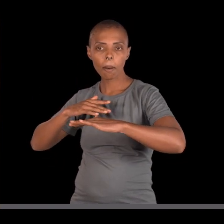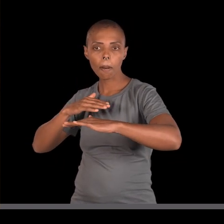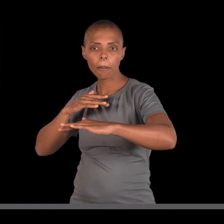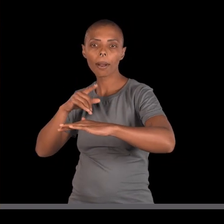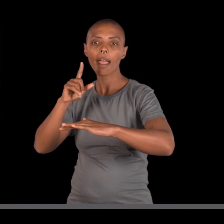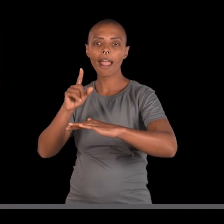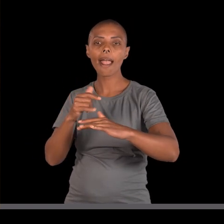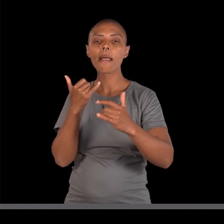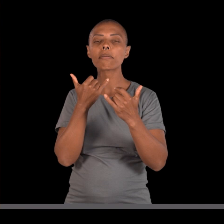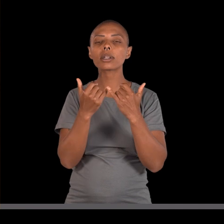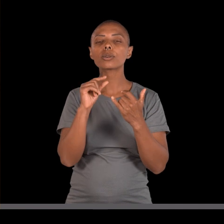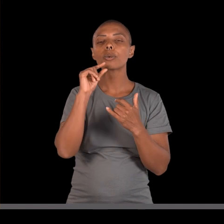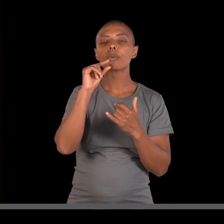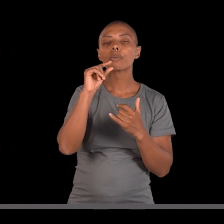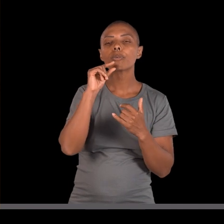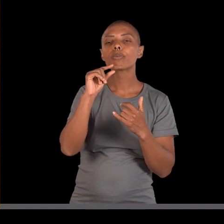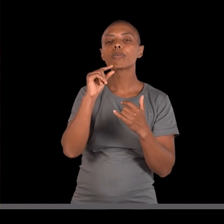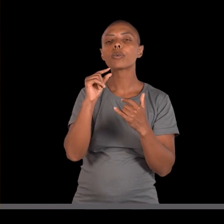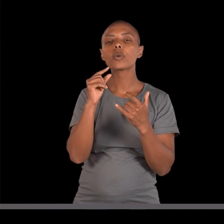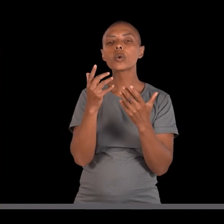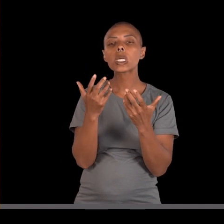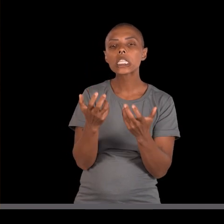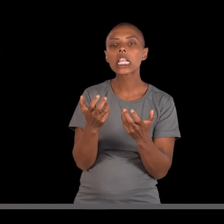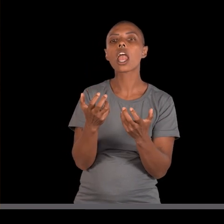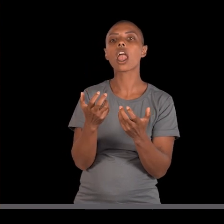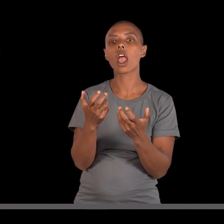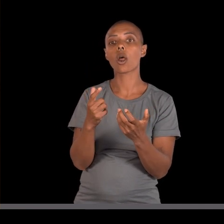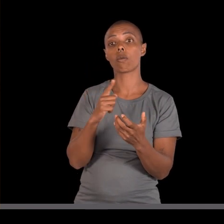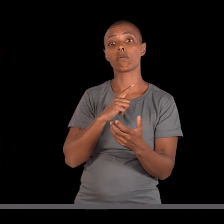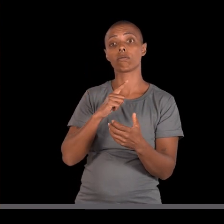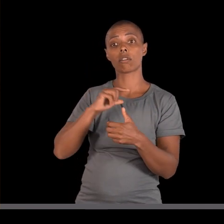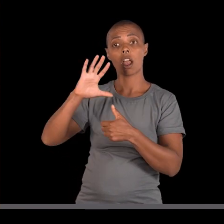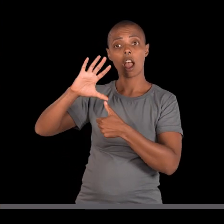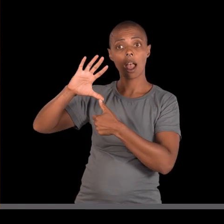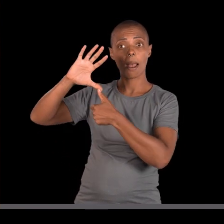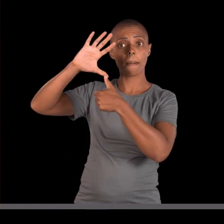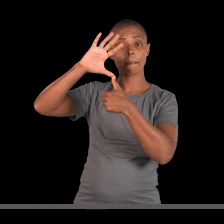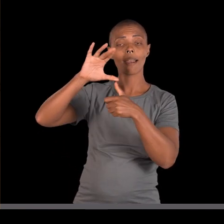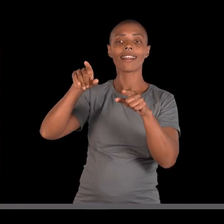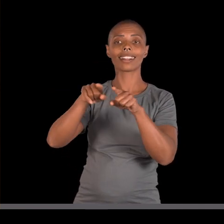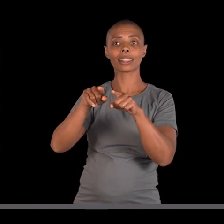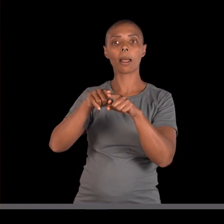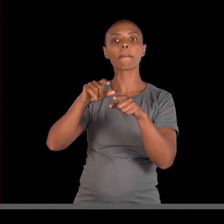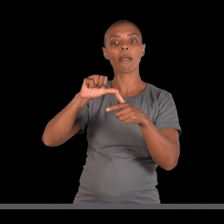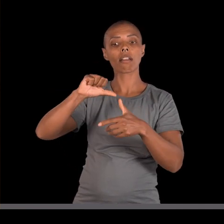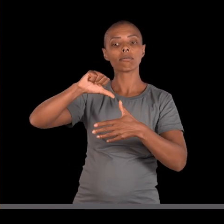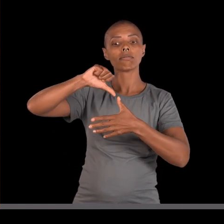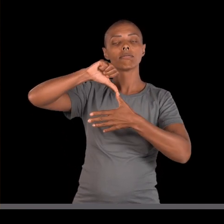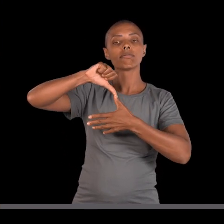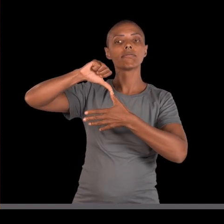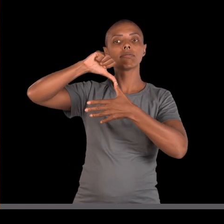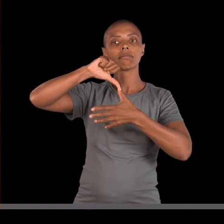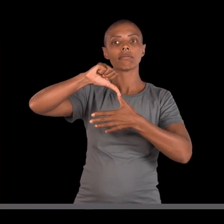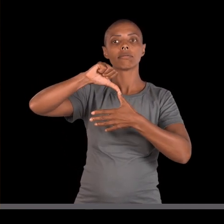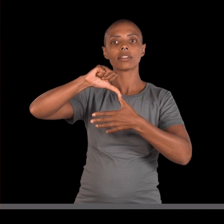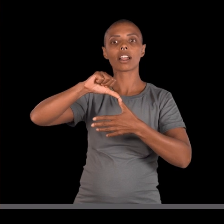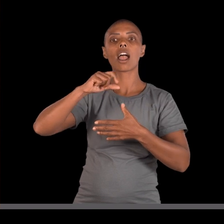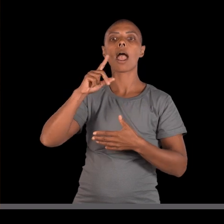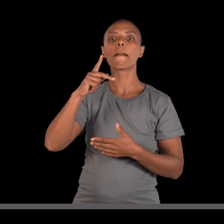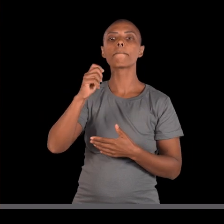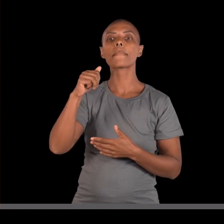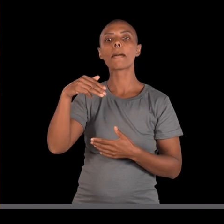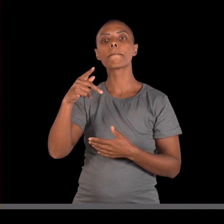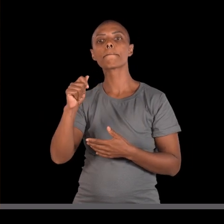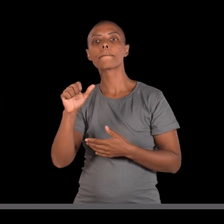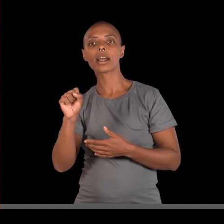seco. Você vai ter essa vegetação de pradarias na América do Norte e também muito parecido na América do